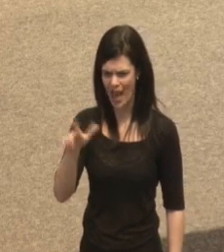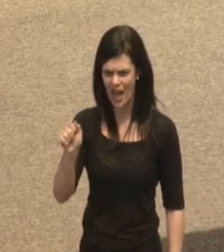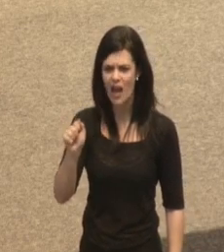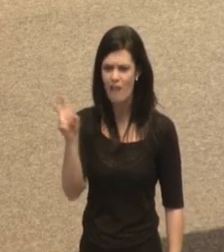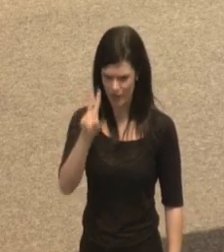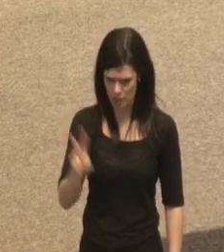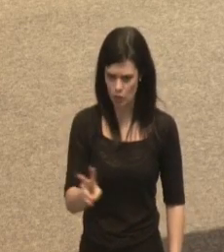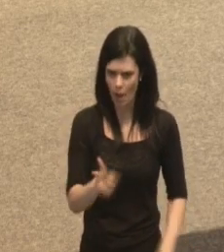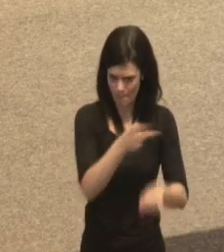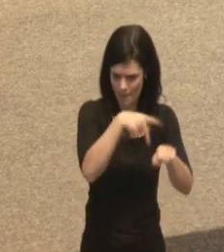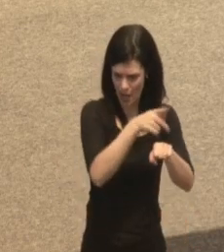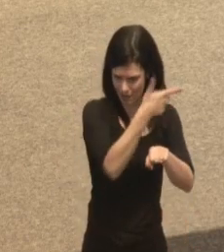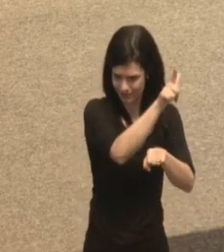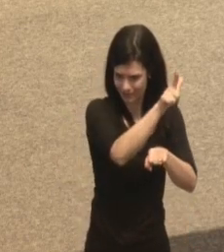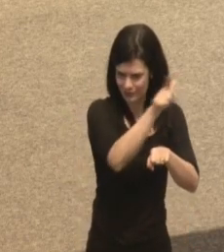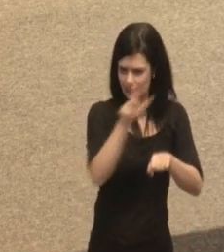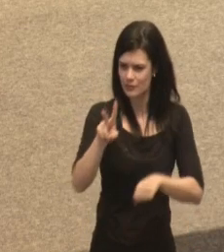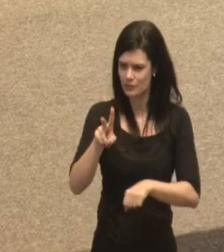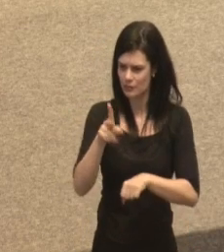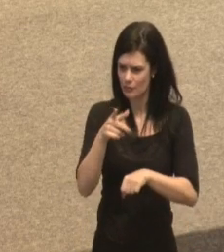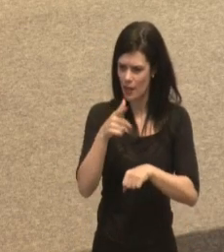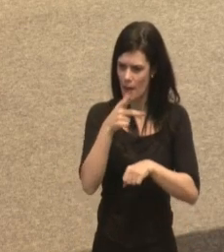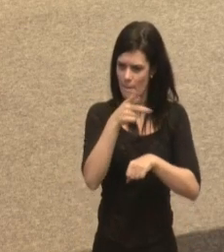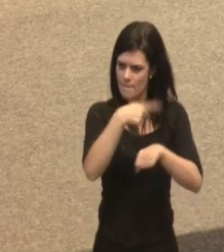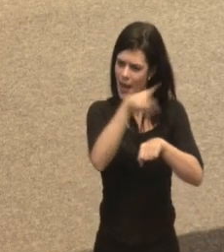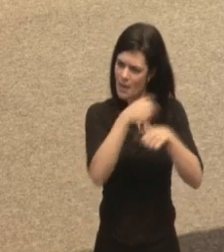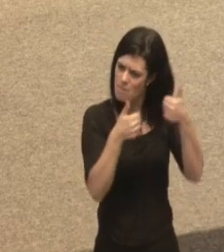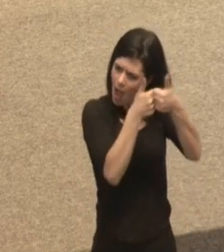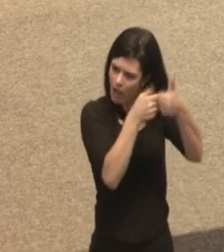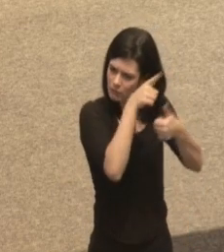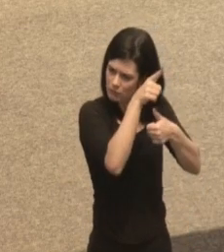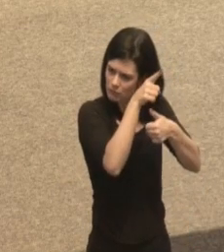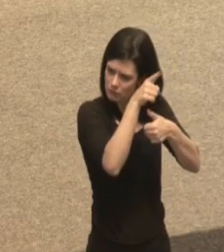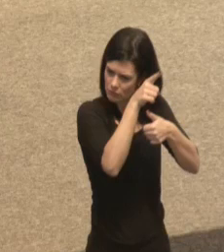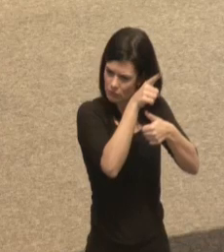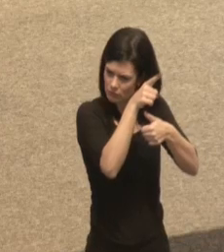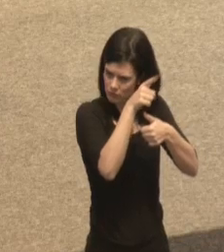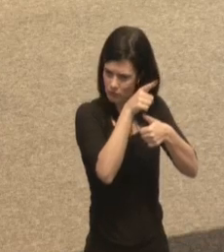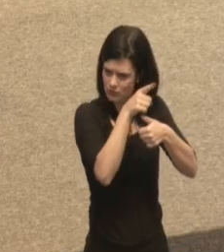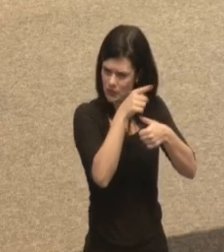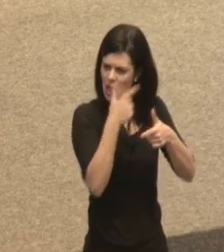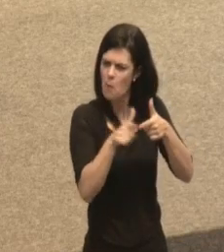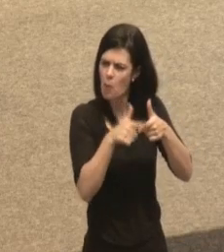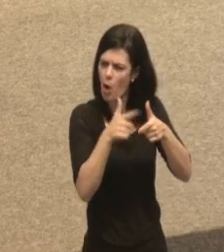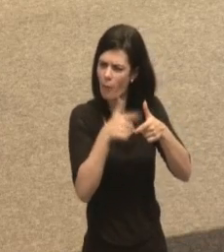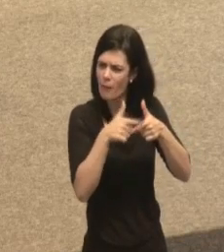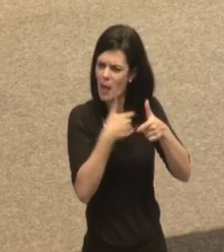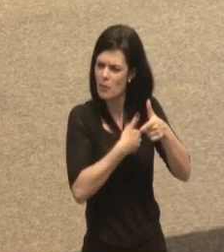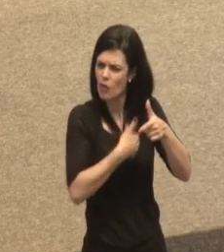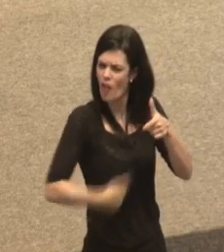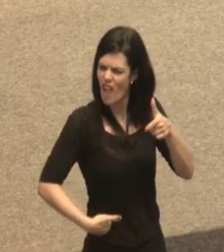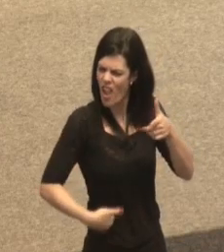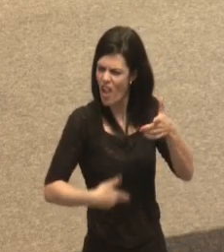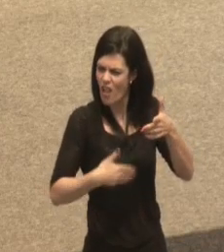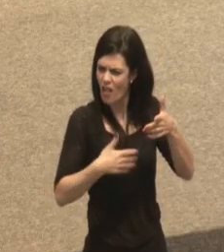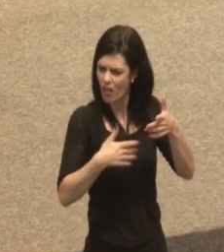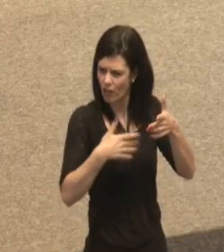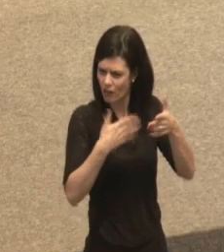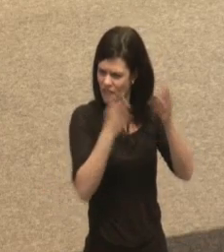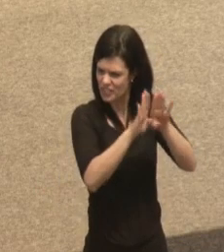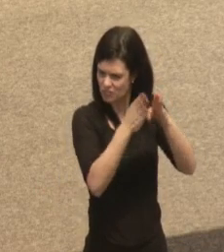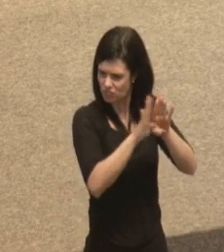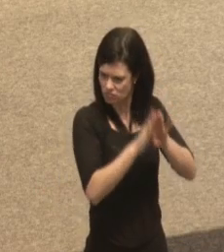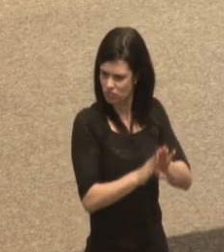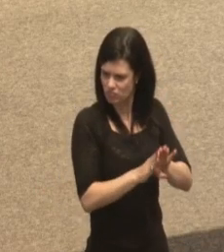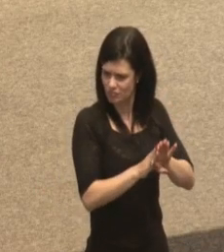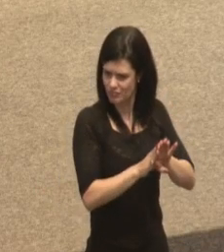nós temos uma frente de trabalho em Roraima, em Boa Vista, a Missão Brasil Venezuela, nós trabalhamos